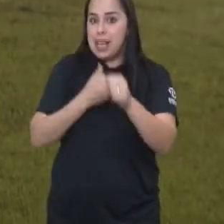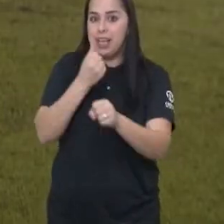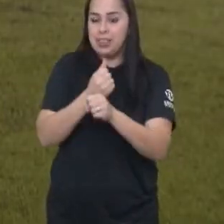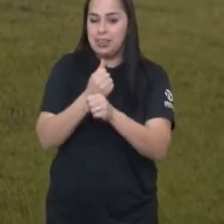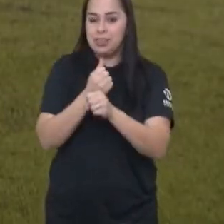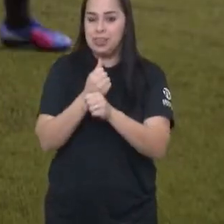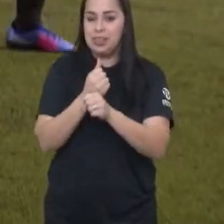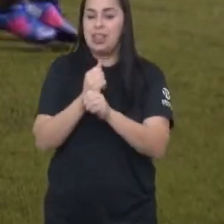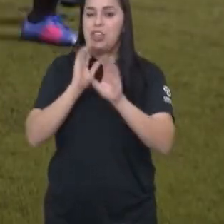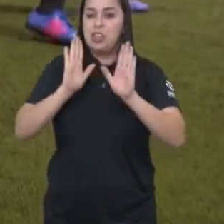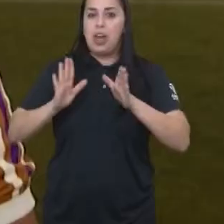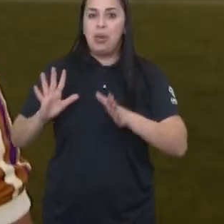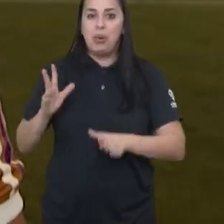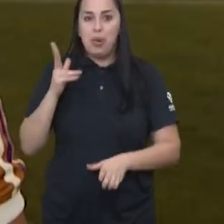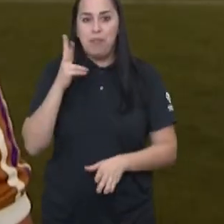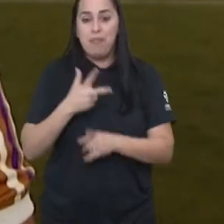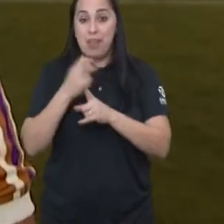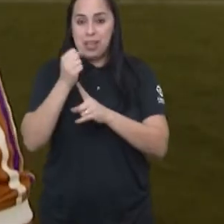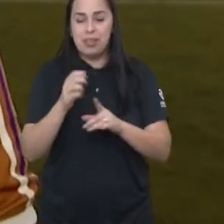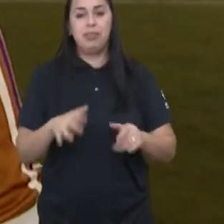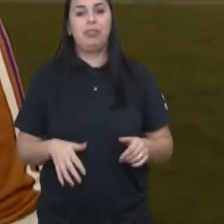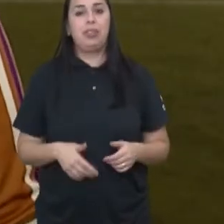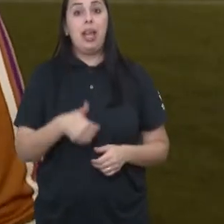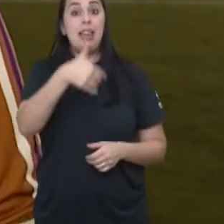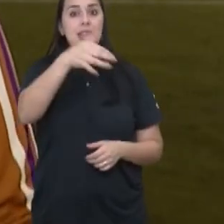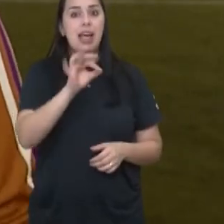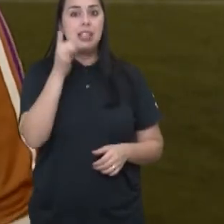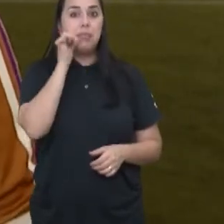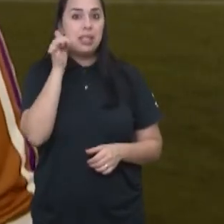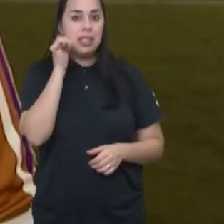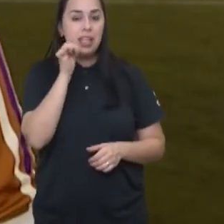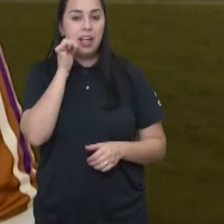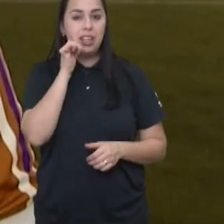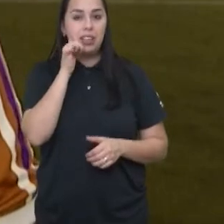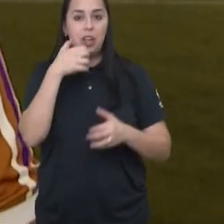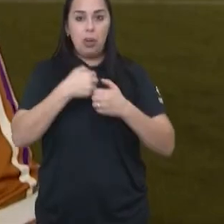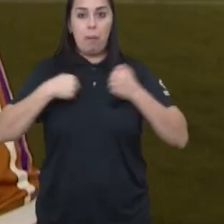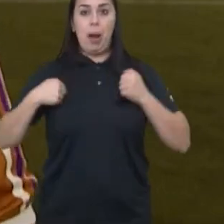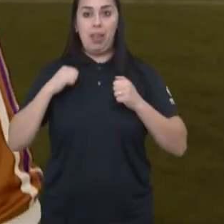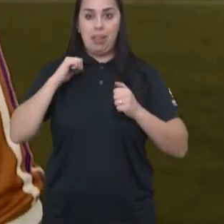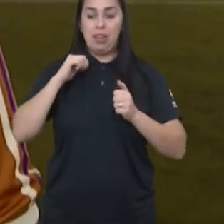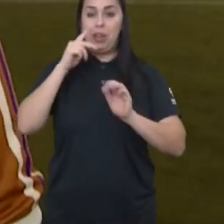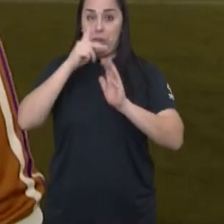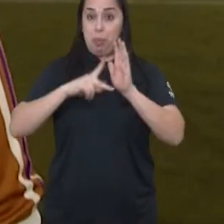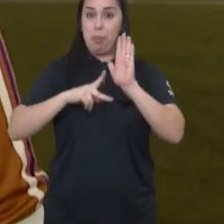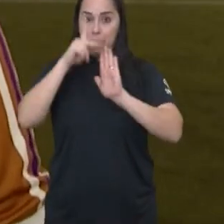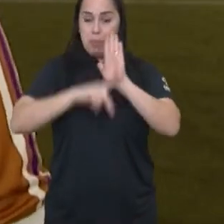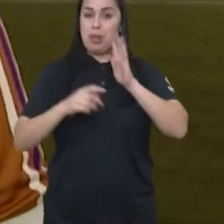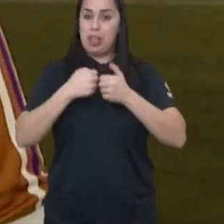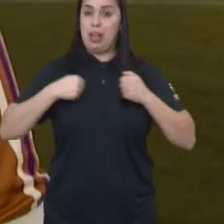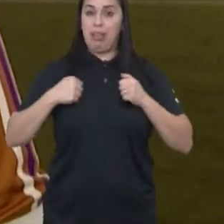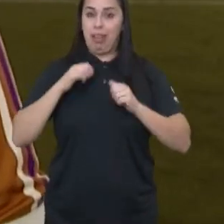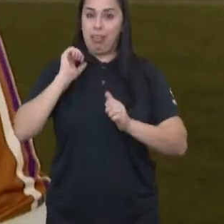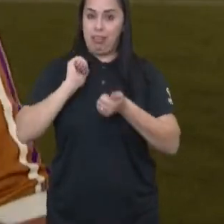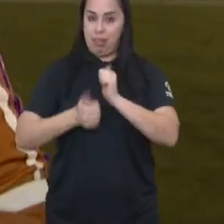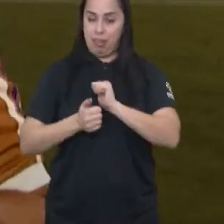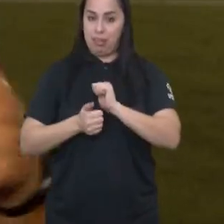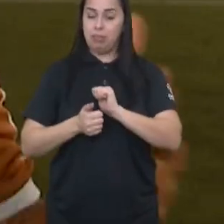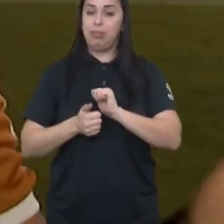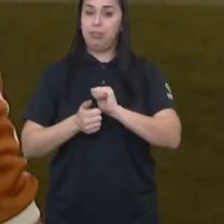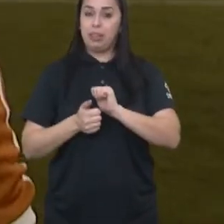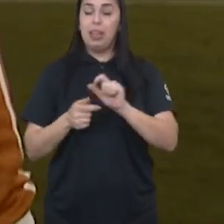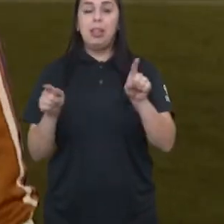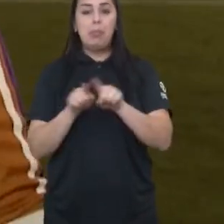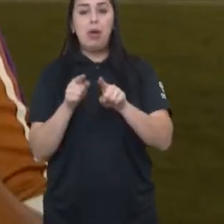feminino já colheu frutos temos 10 meninas que estão hoje no Atleta Cidadão passaram na seletiva então